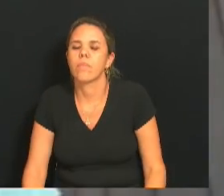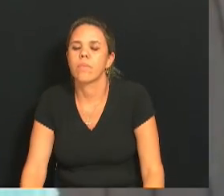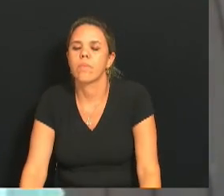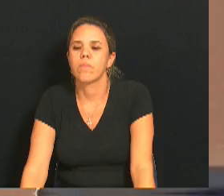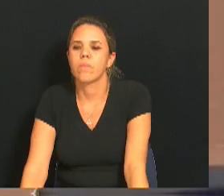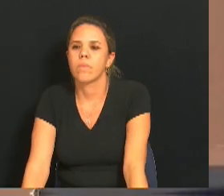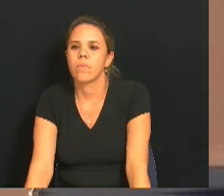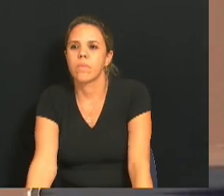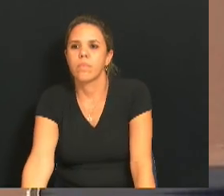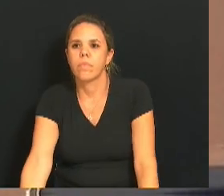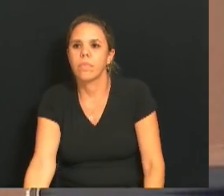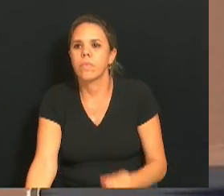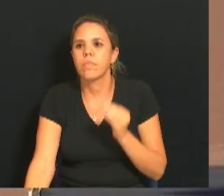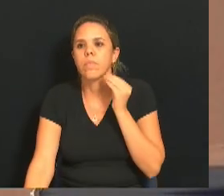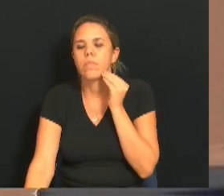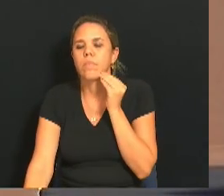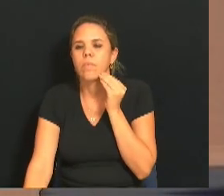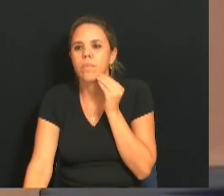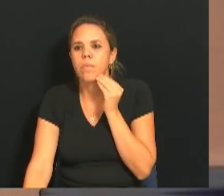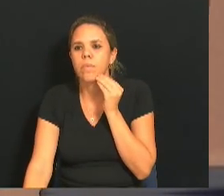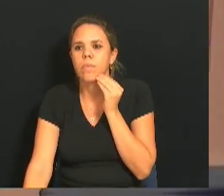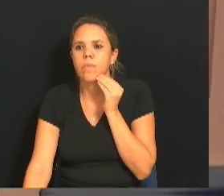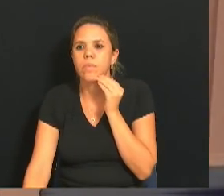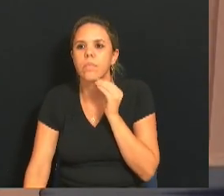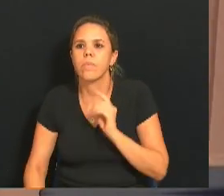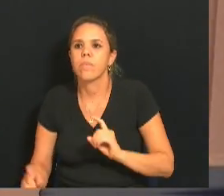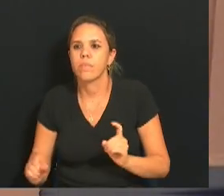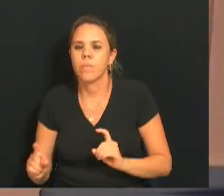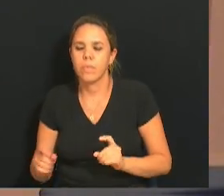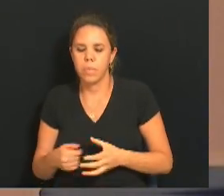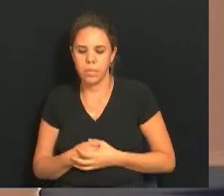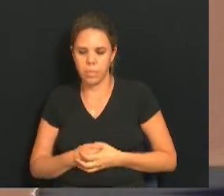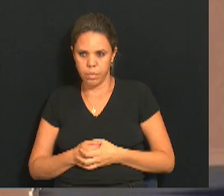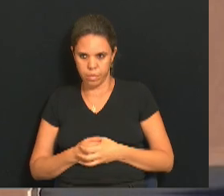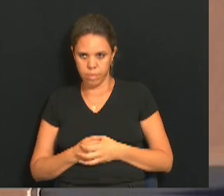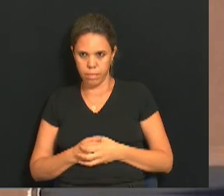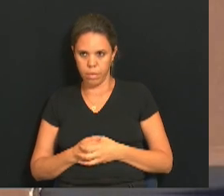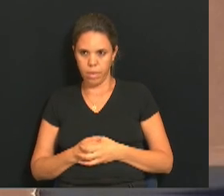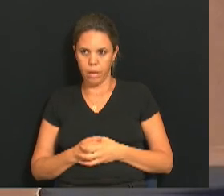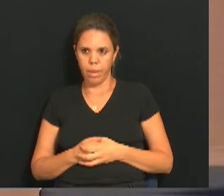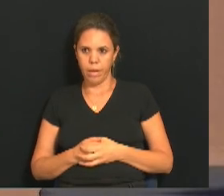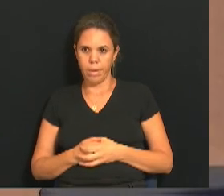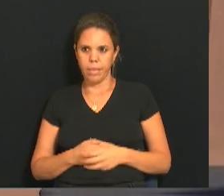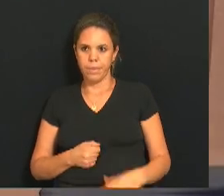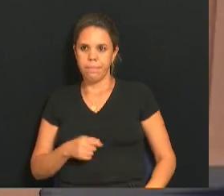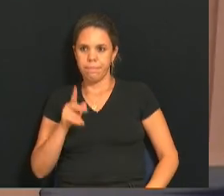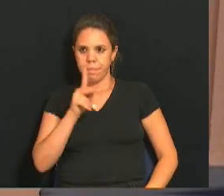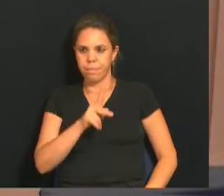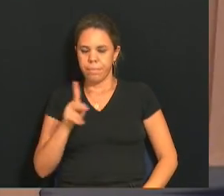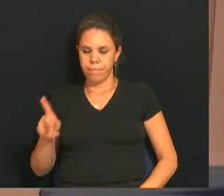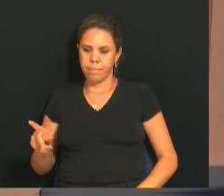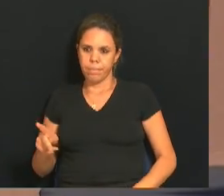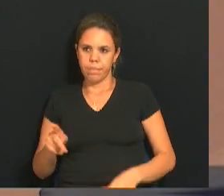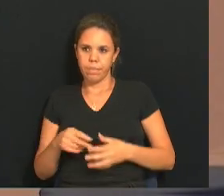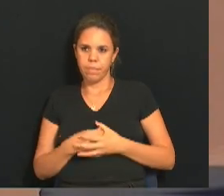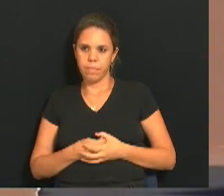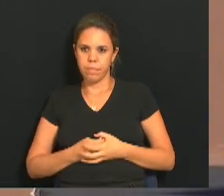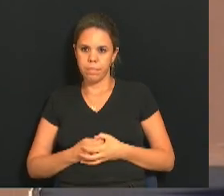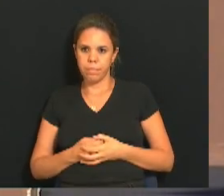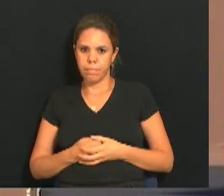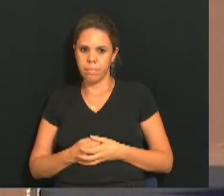pela oportunidade da realização dessa segunda reunião ordinária, e o professor Cláudio Borges também que está aqui